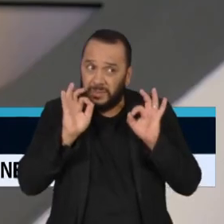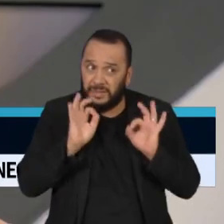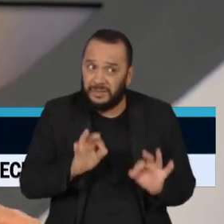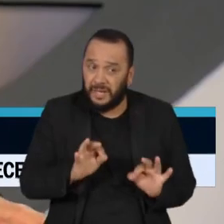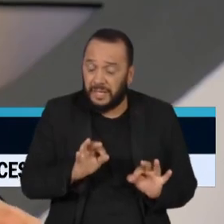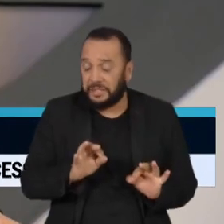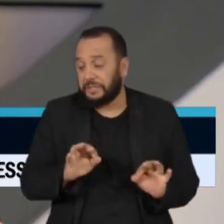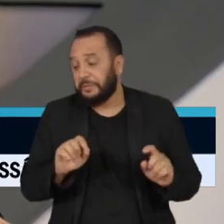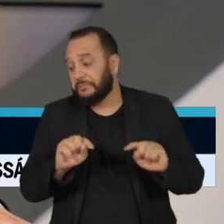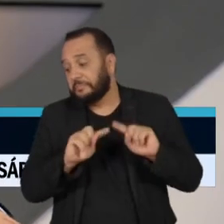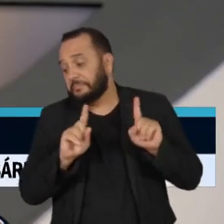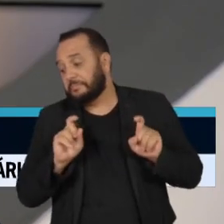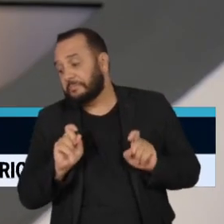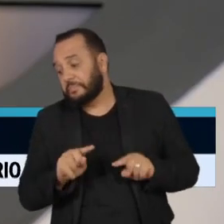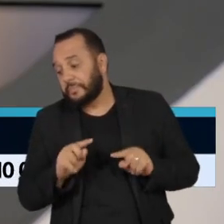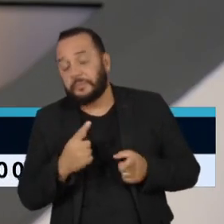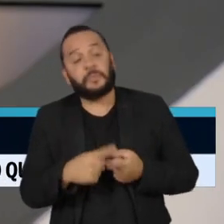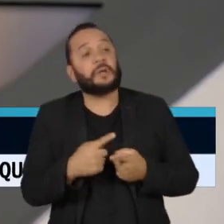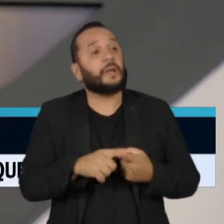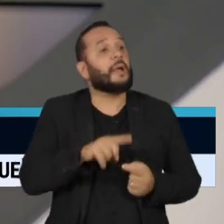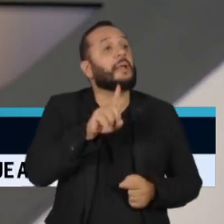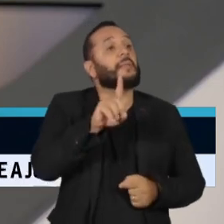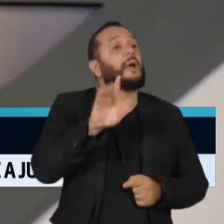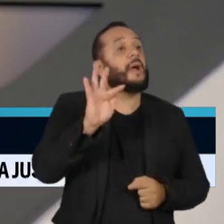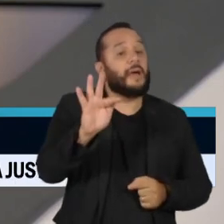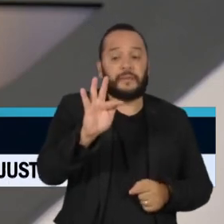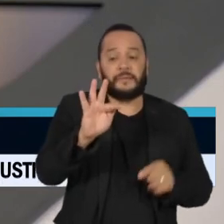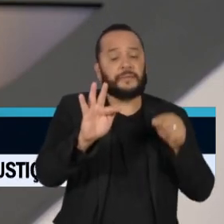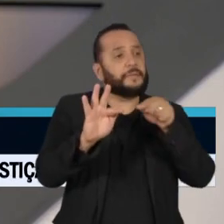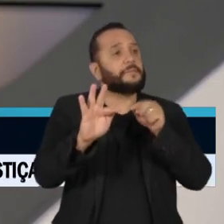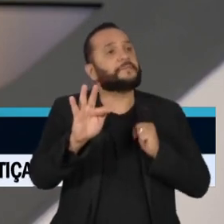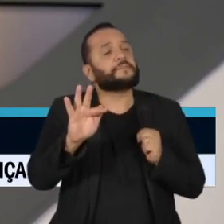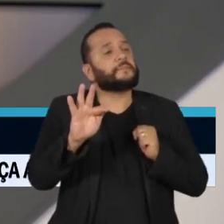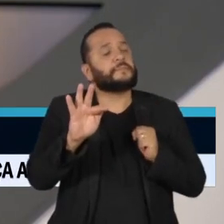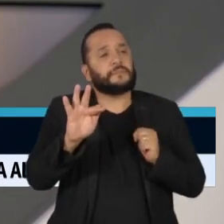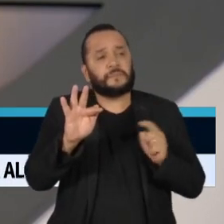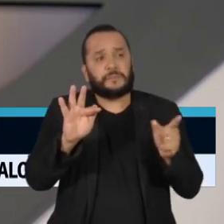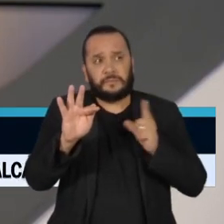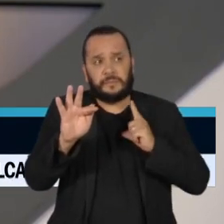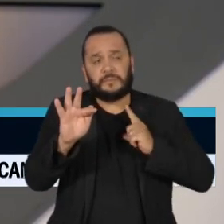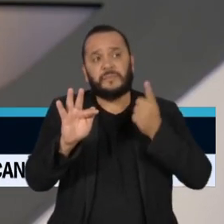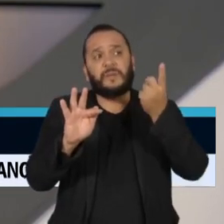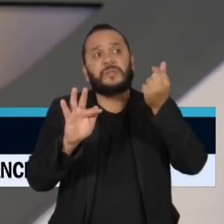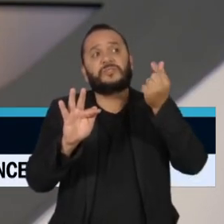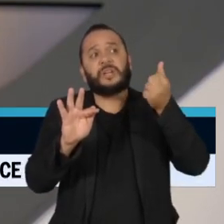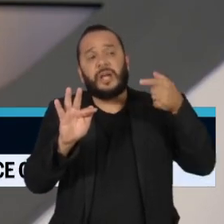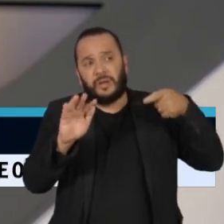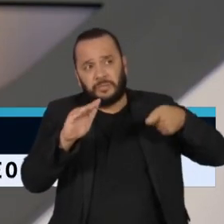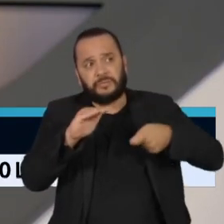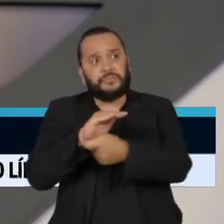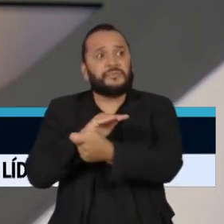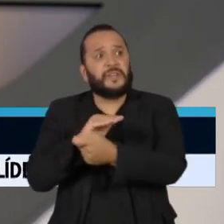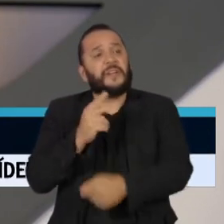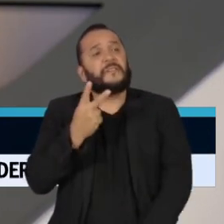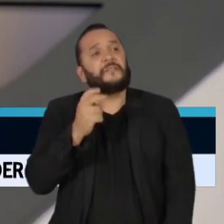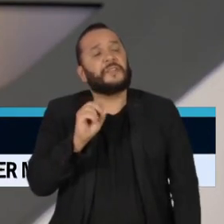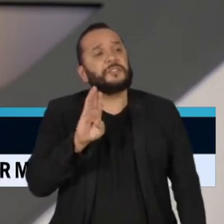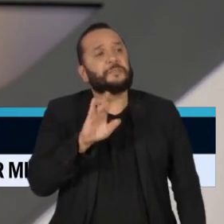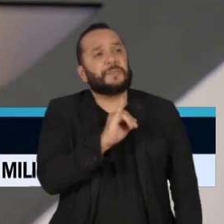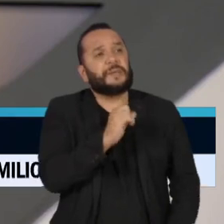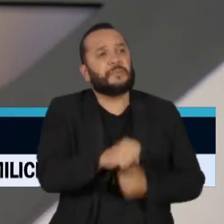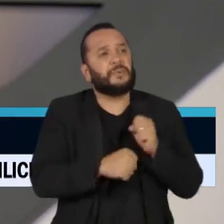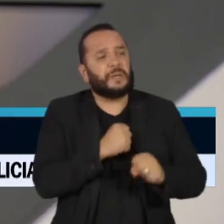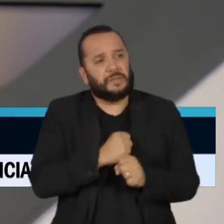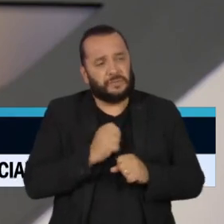o Distrito Federal recebe uma dotação fundo constitucional de 20 bilhões por ano